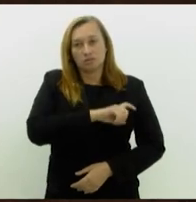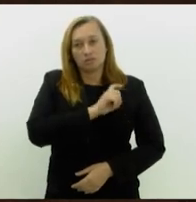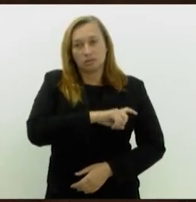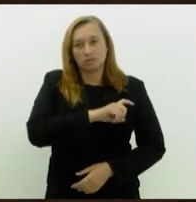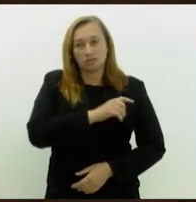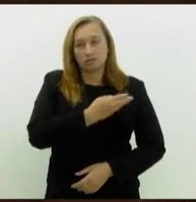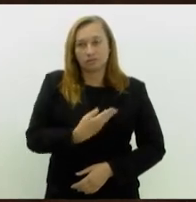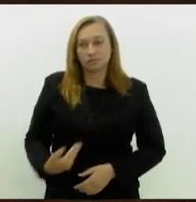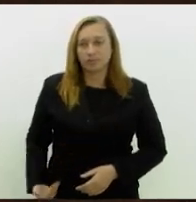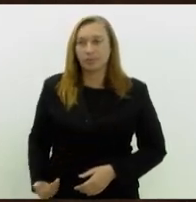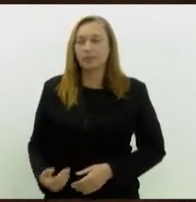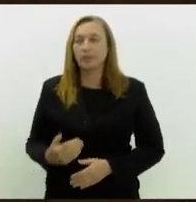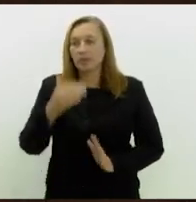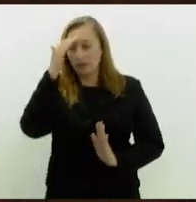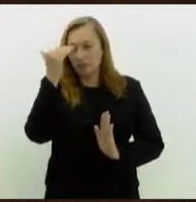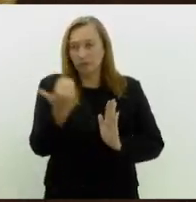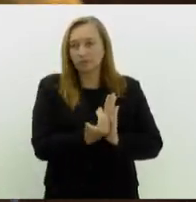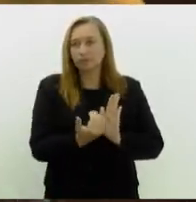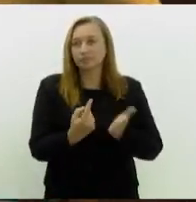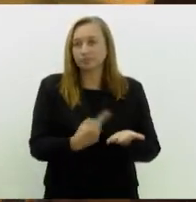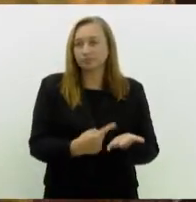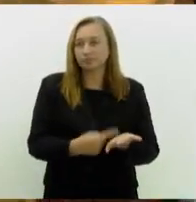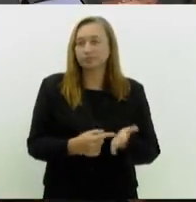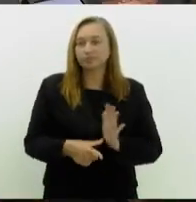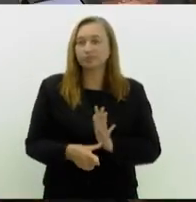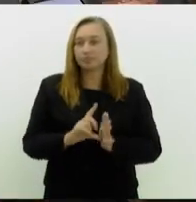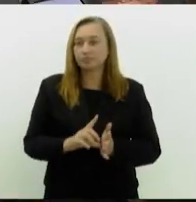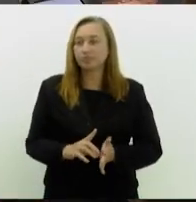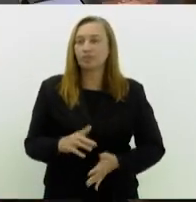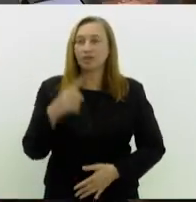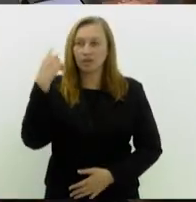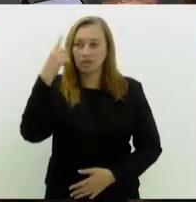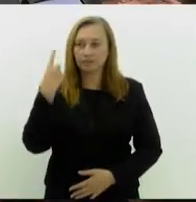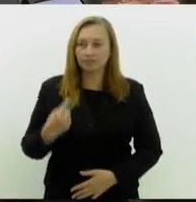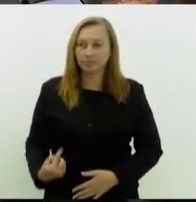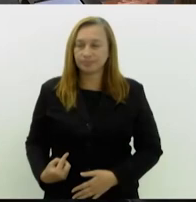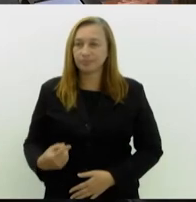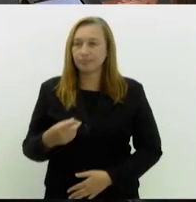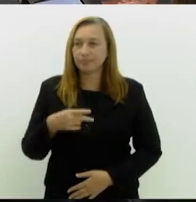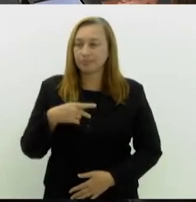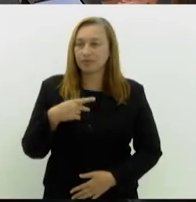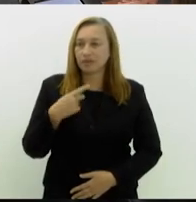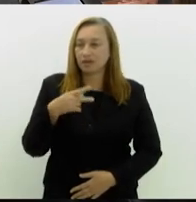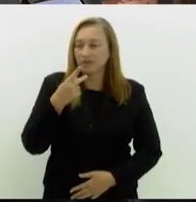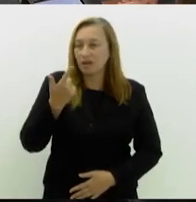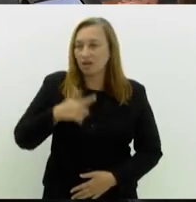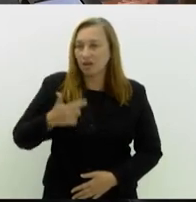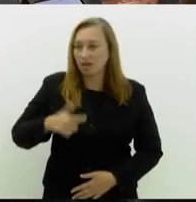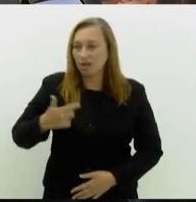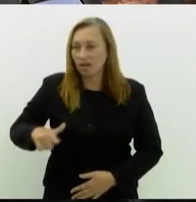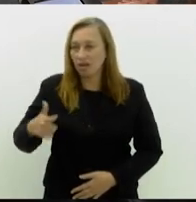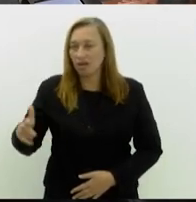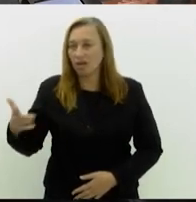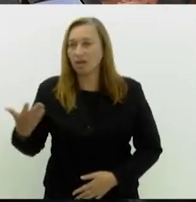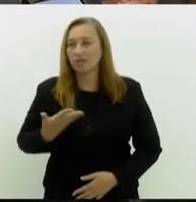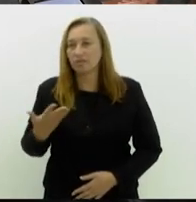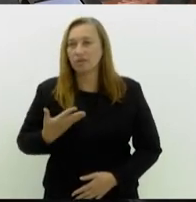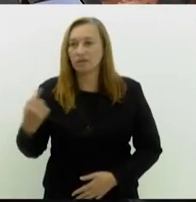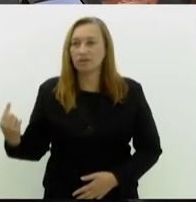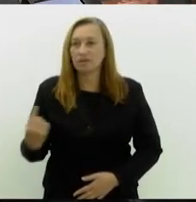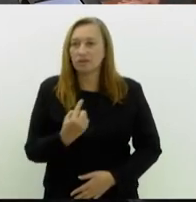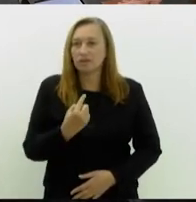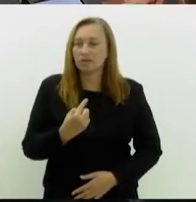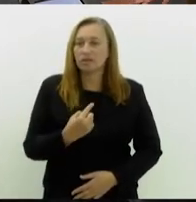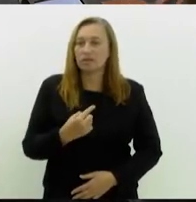comprometeu Obrigada pres muito brevemente não queria chover no molhado repetir os argumentos dos me meus colegas que vieram à